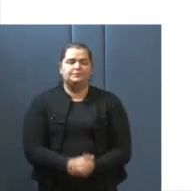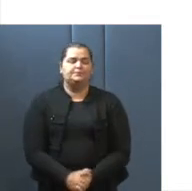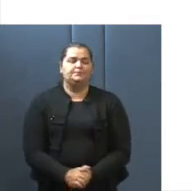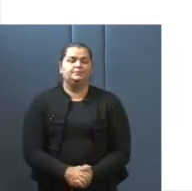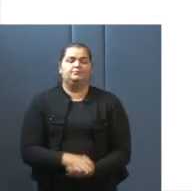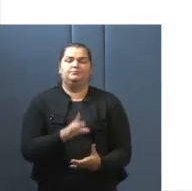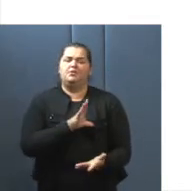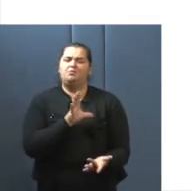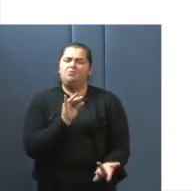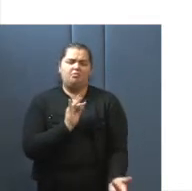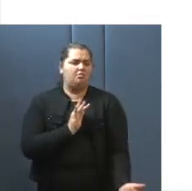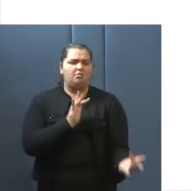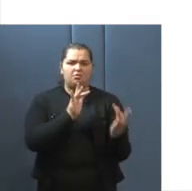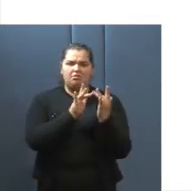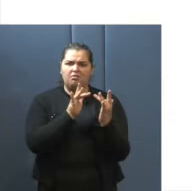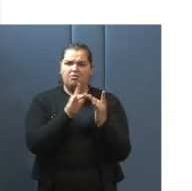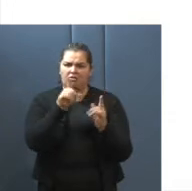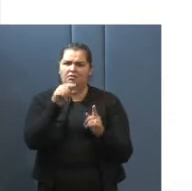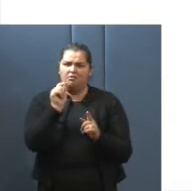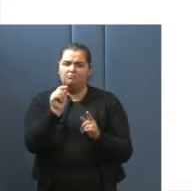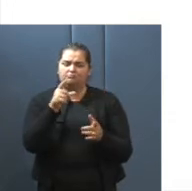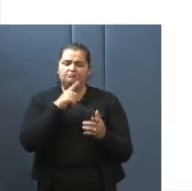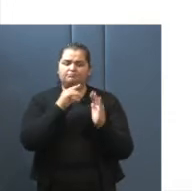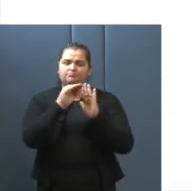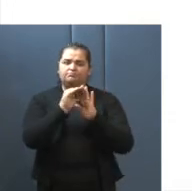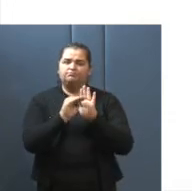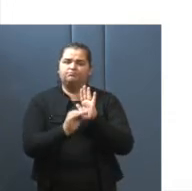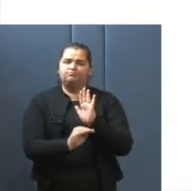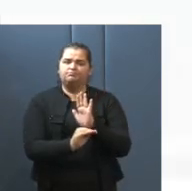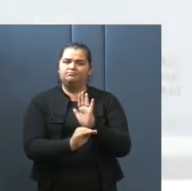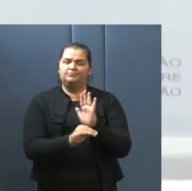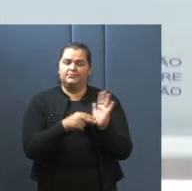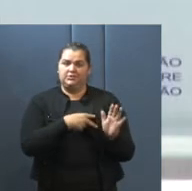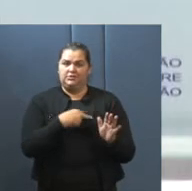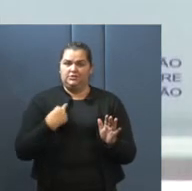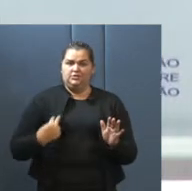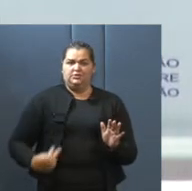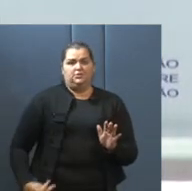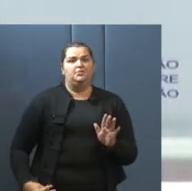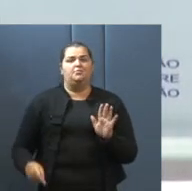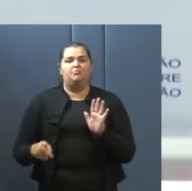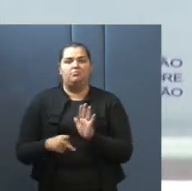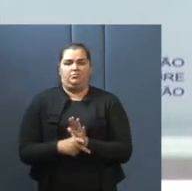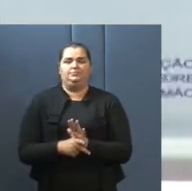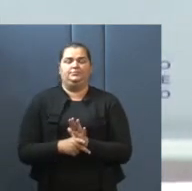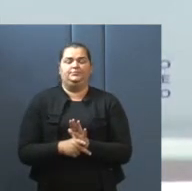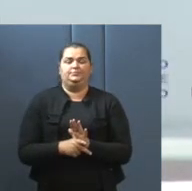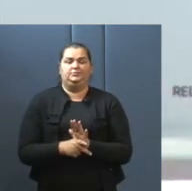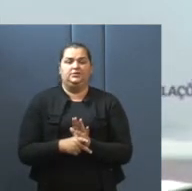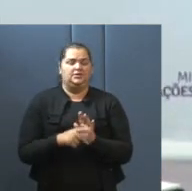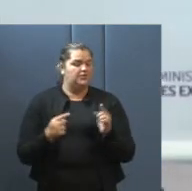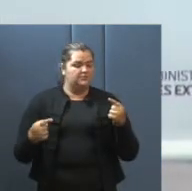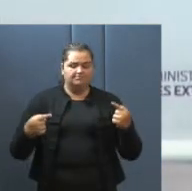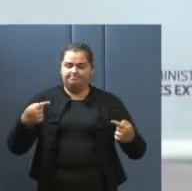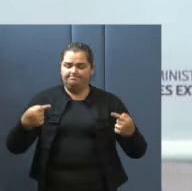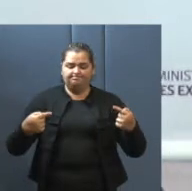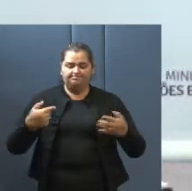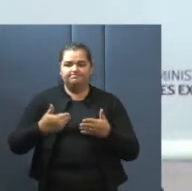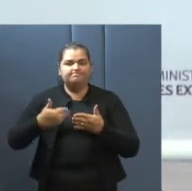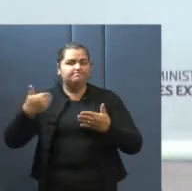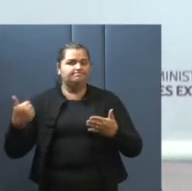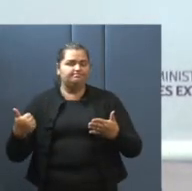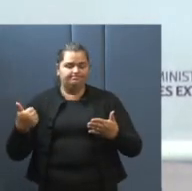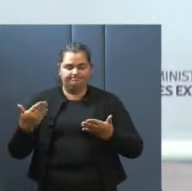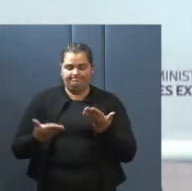está muito relacionado com a queda no preço das commodities e o arrefecimento do crescimento chinês, de forma que choque externo